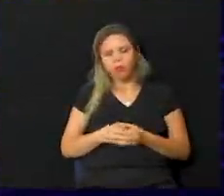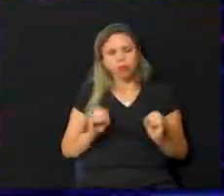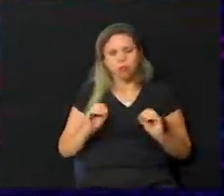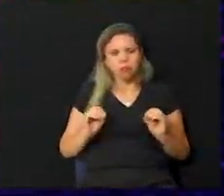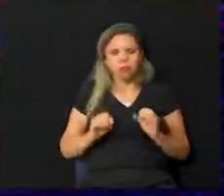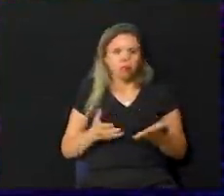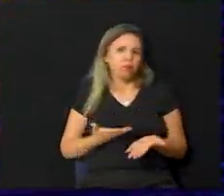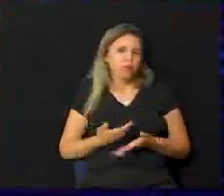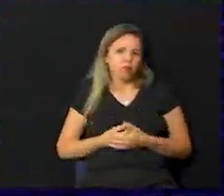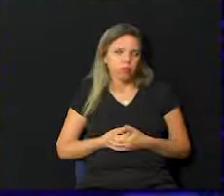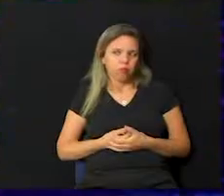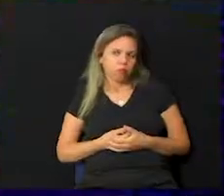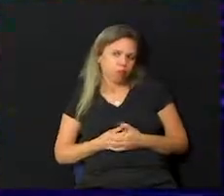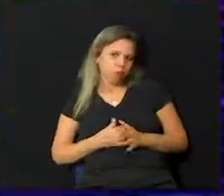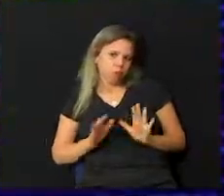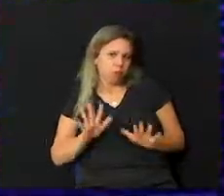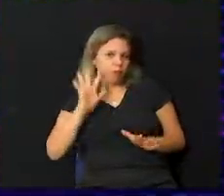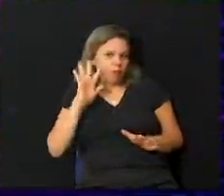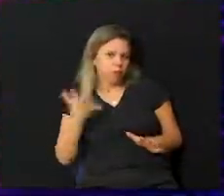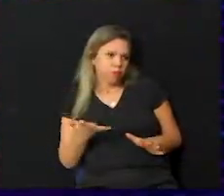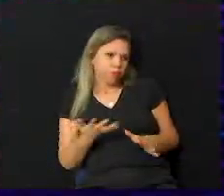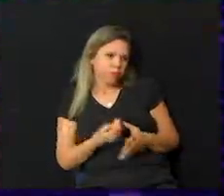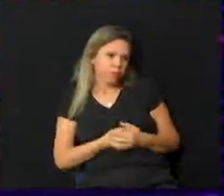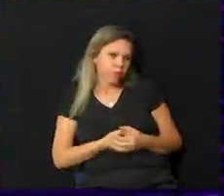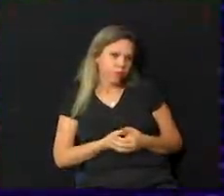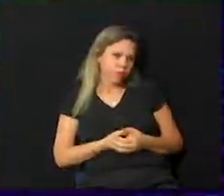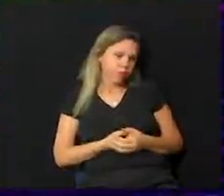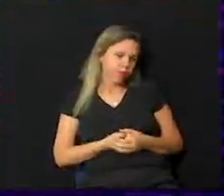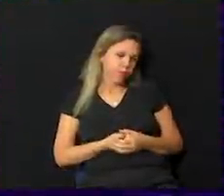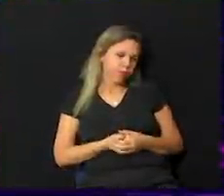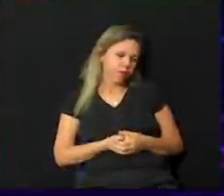pagar de forma nenhuma. Mas eu resolvi